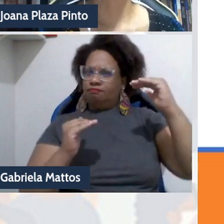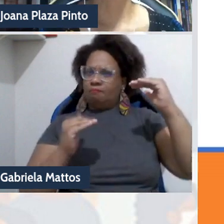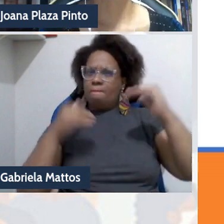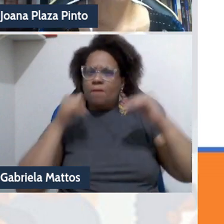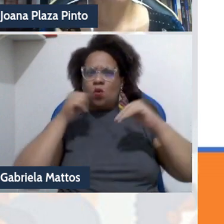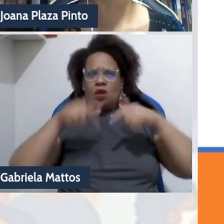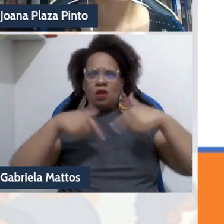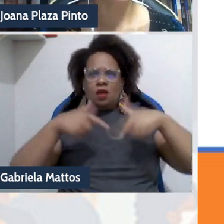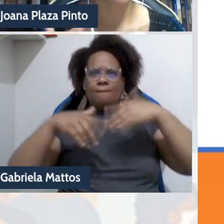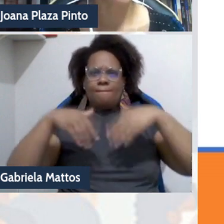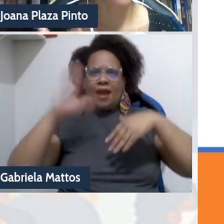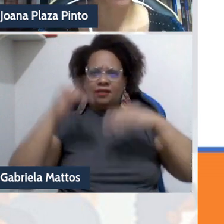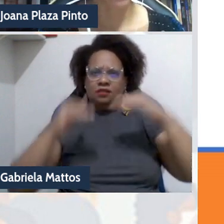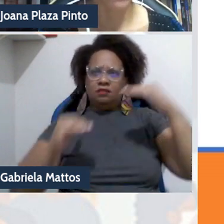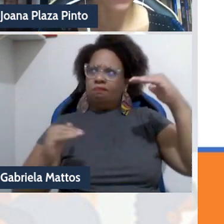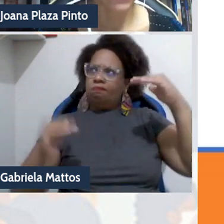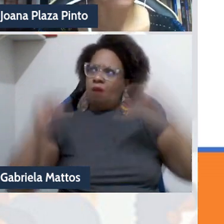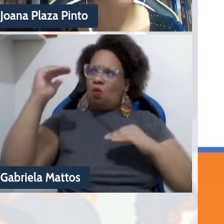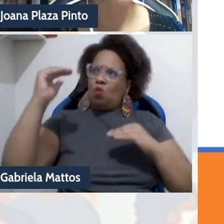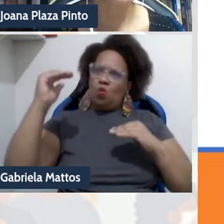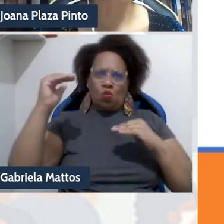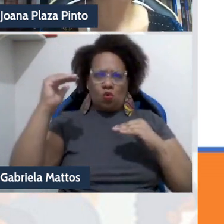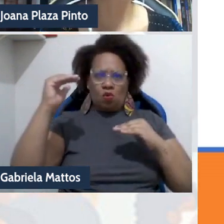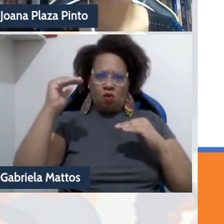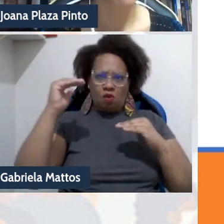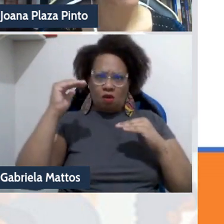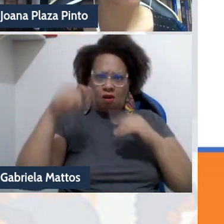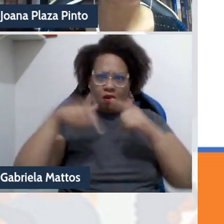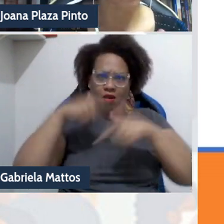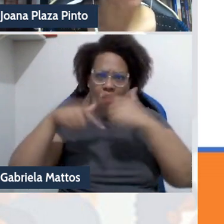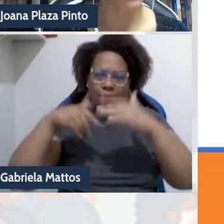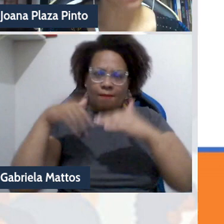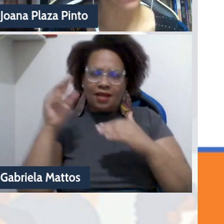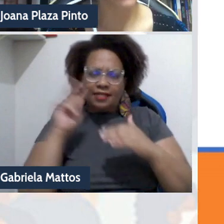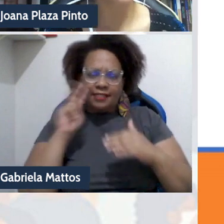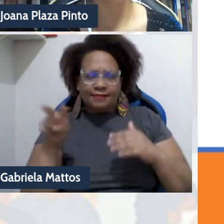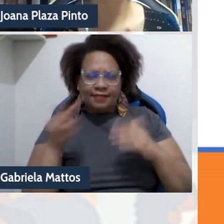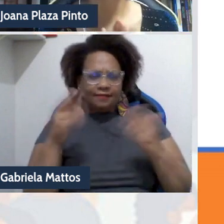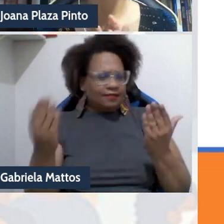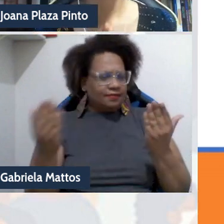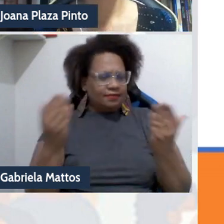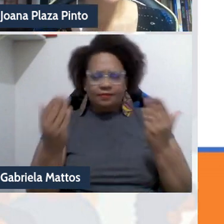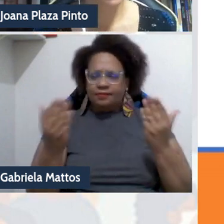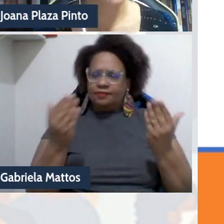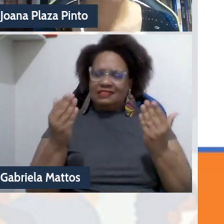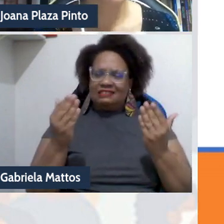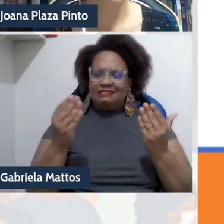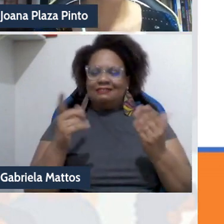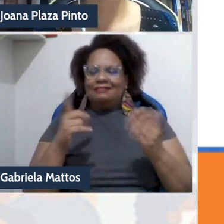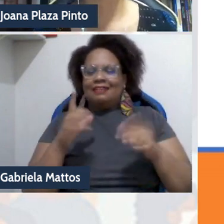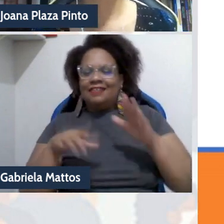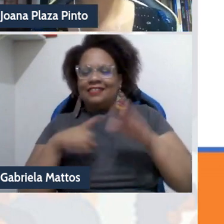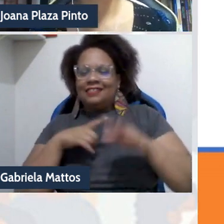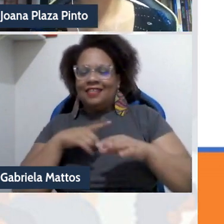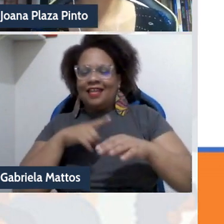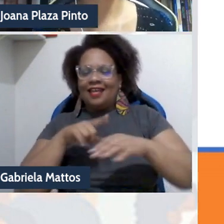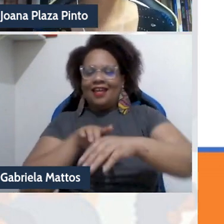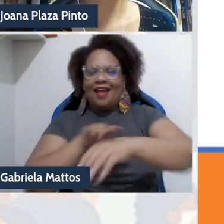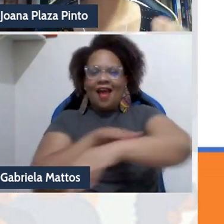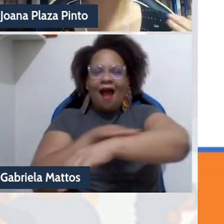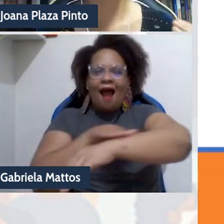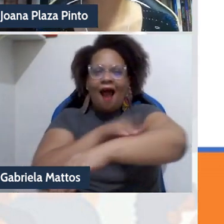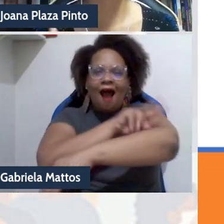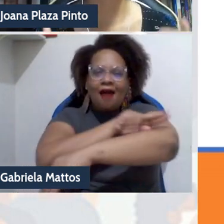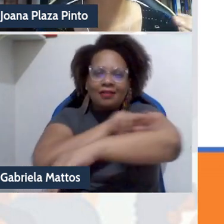um aspecto, quando você olha os dados, que é o cruzamento com baixa renda e raça,